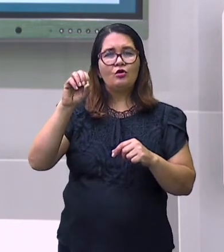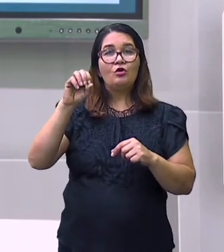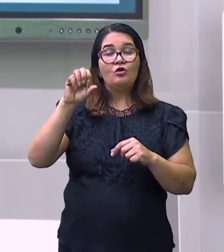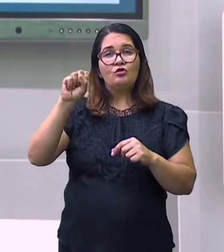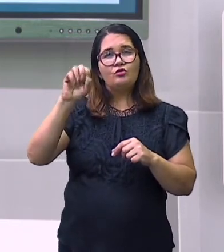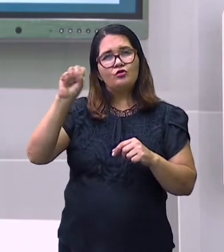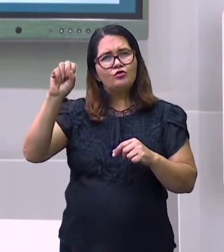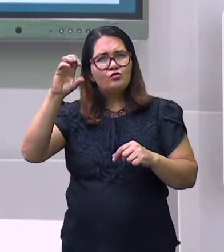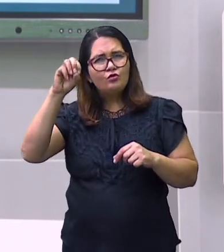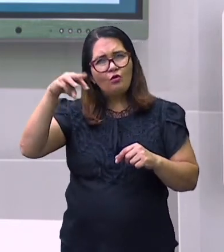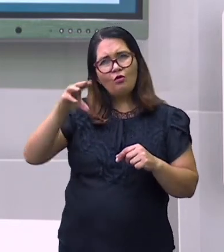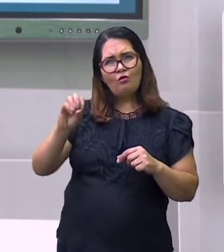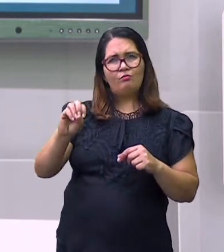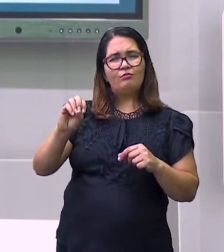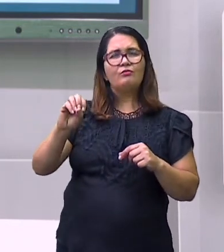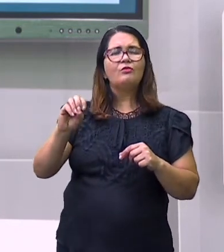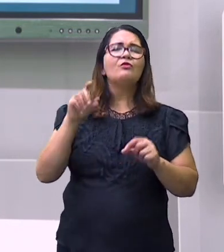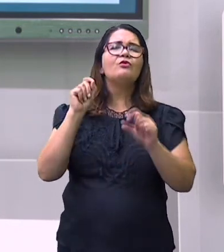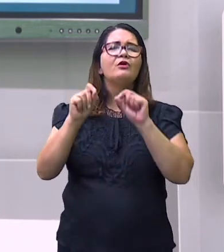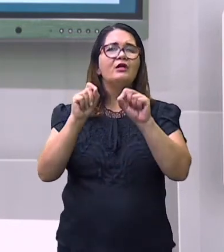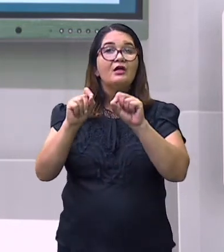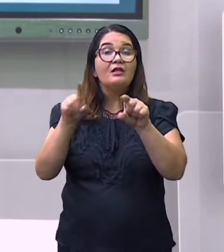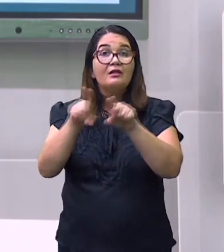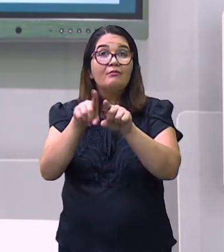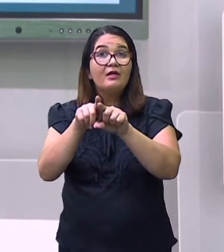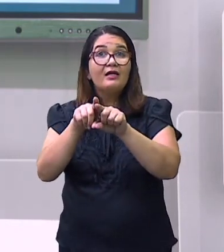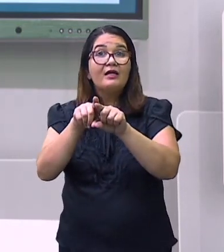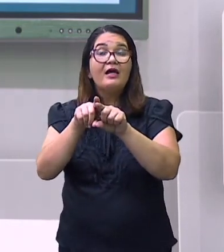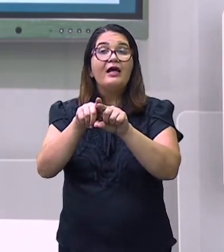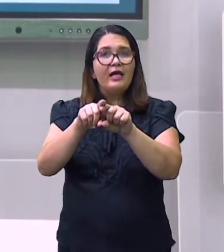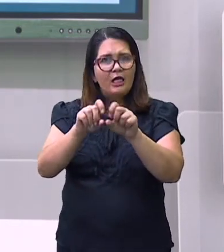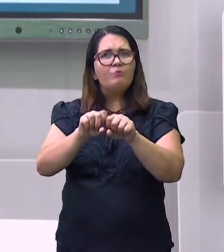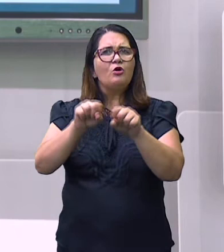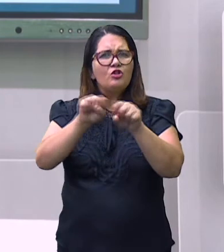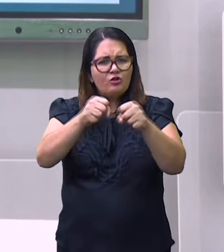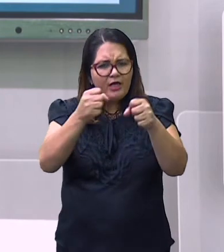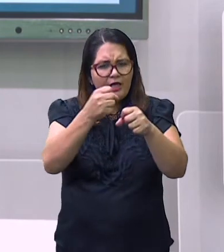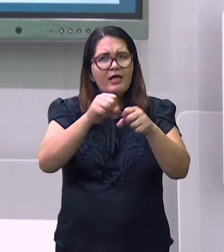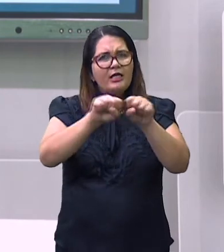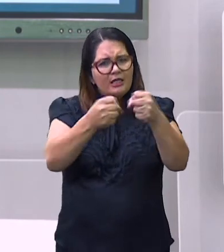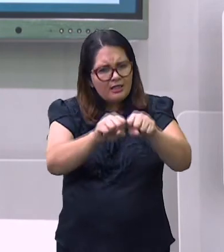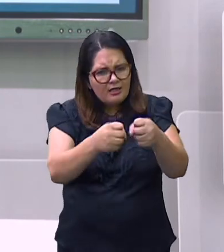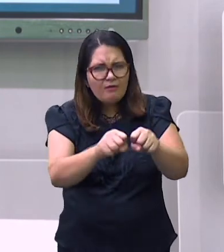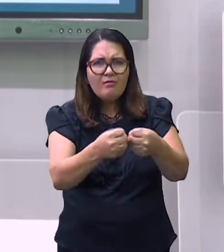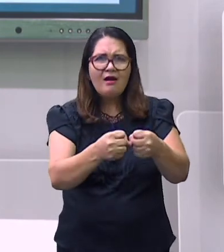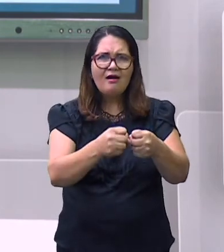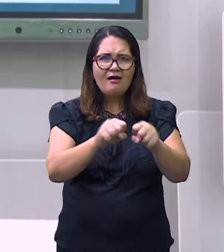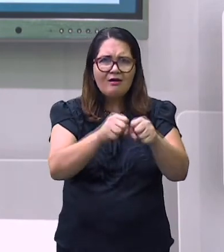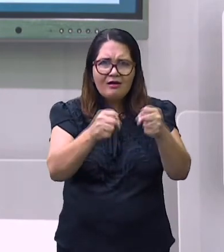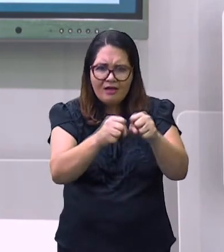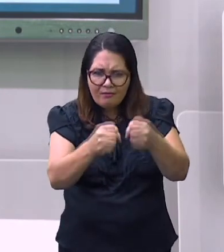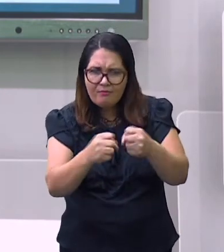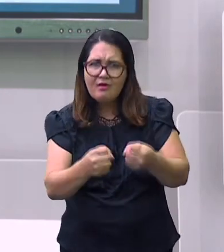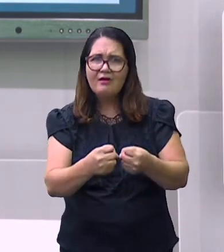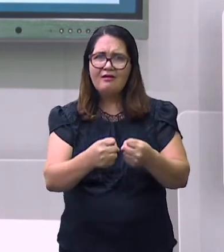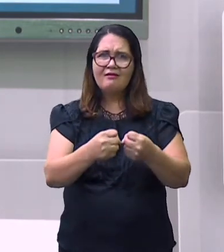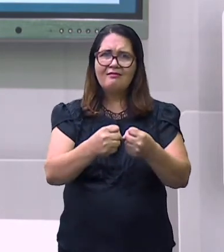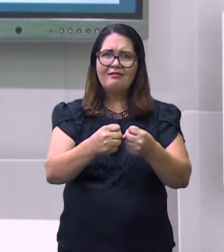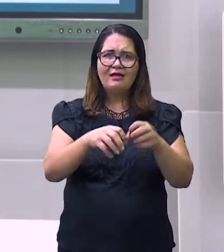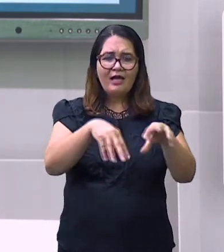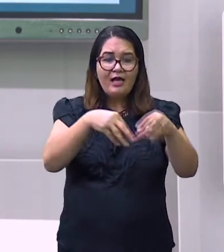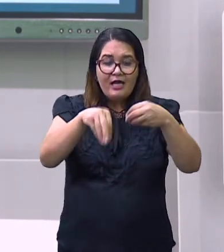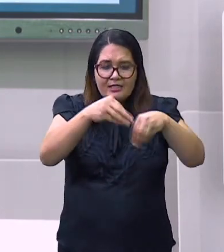ele consegue quebrar e armazenar algumas substâncias no nosso organismo. E são